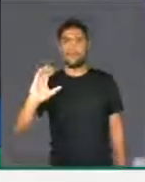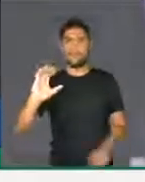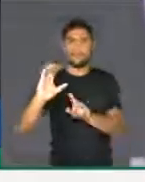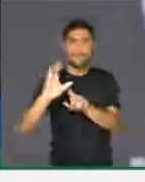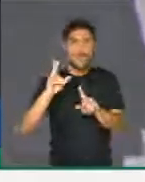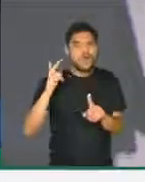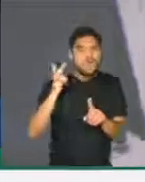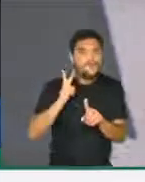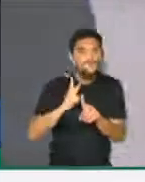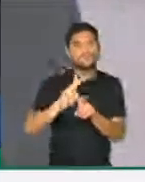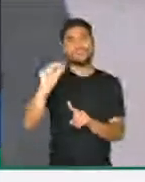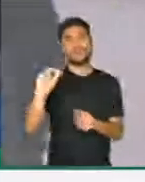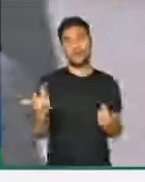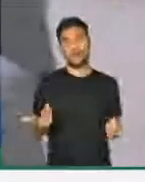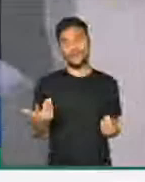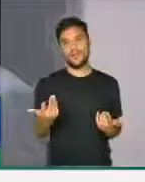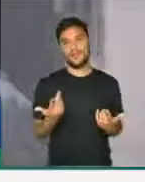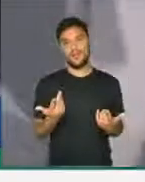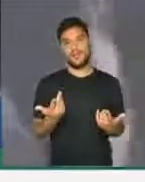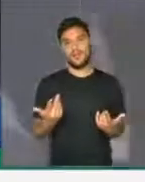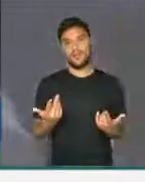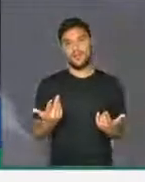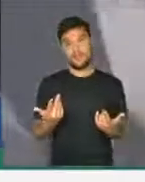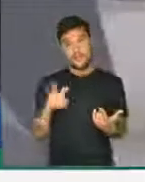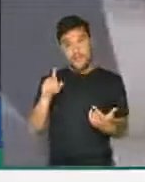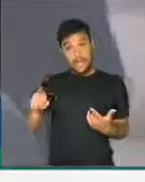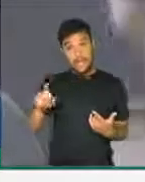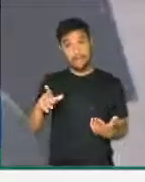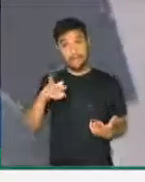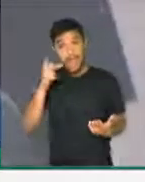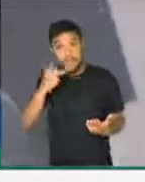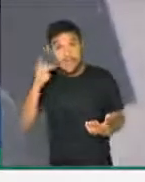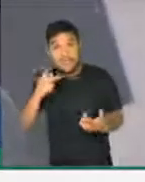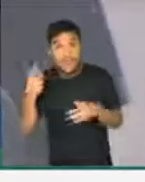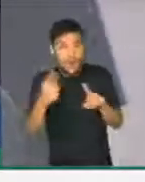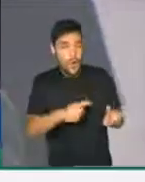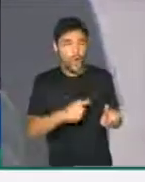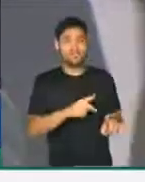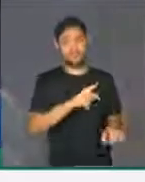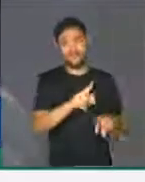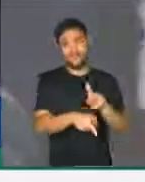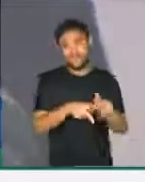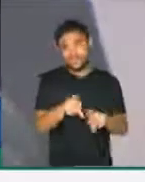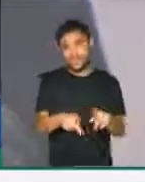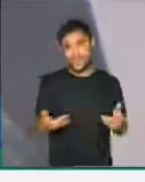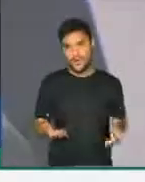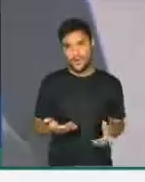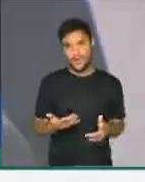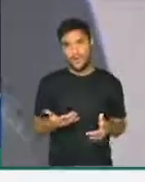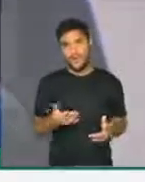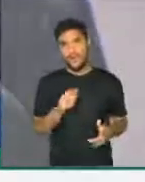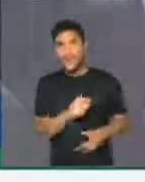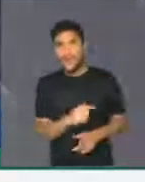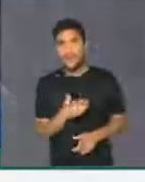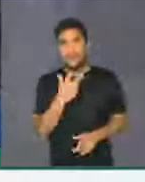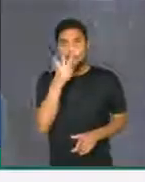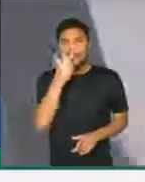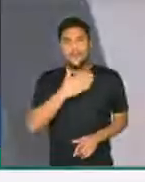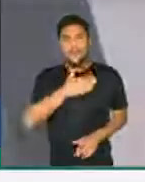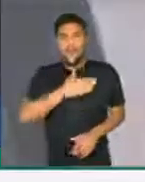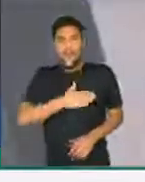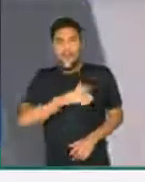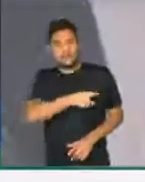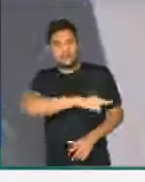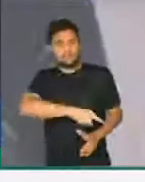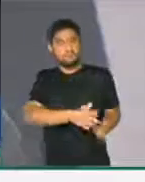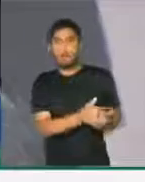contra uma política que é contra o povo. Uma vitória contra a política de um governo que não gosta dos